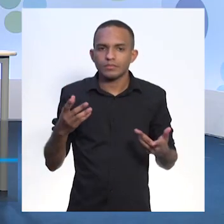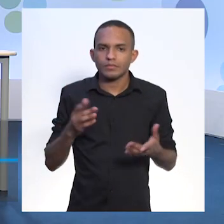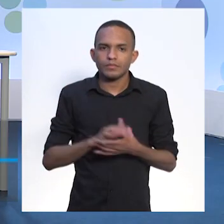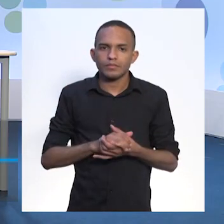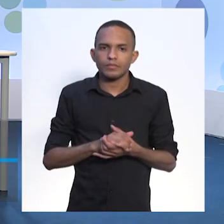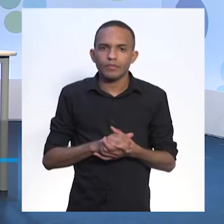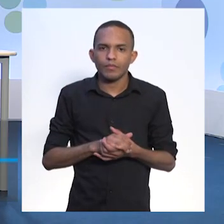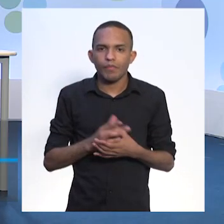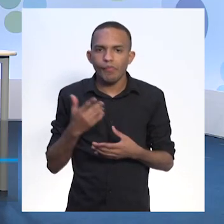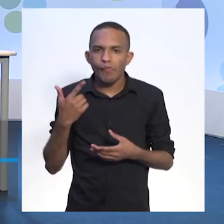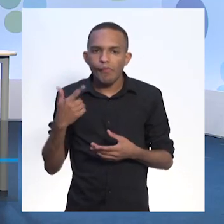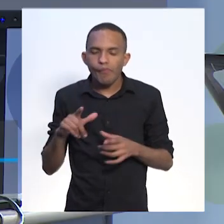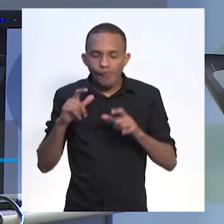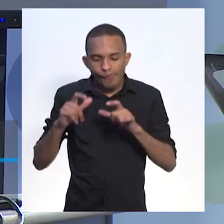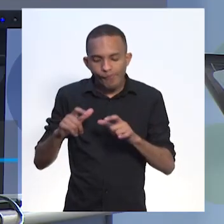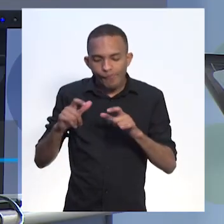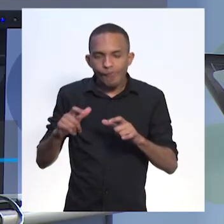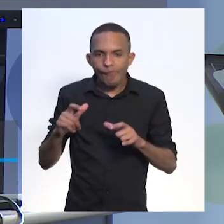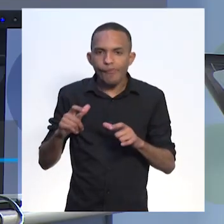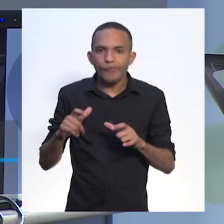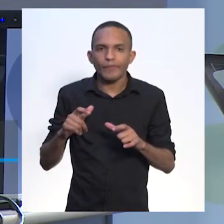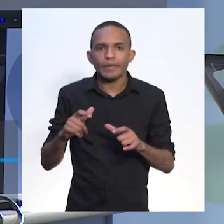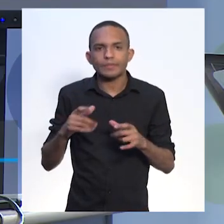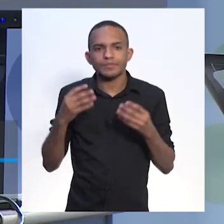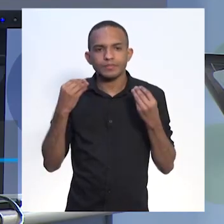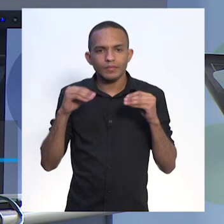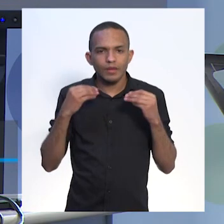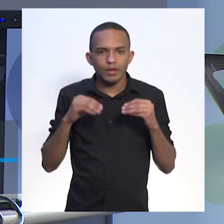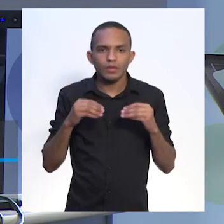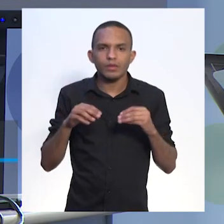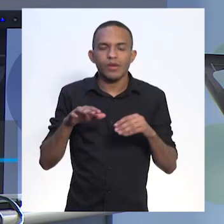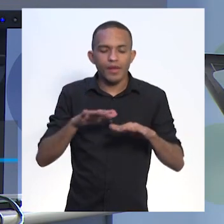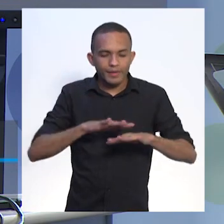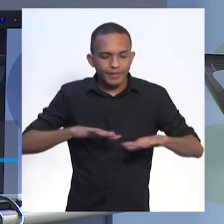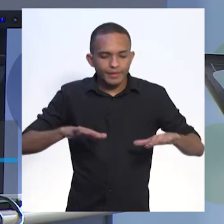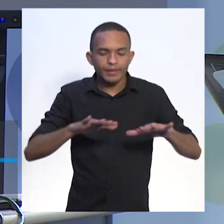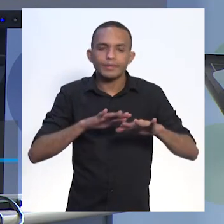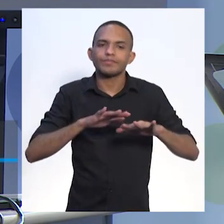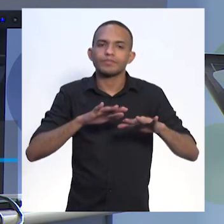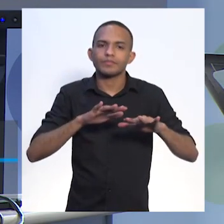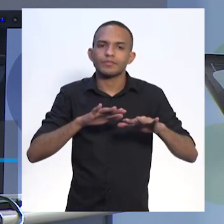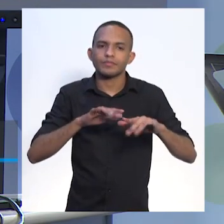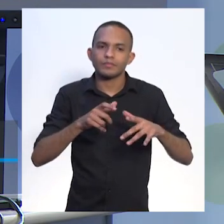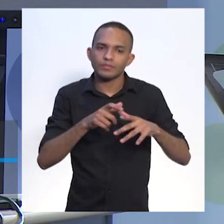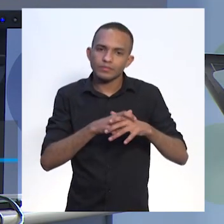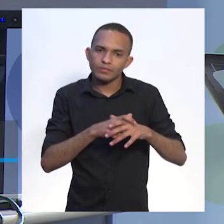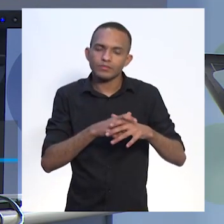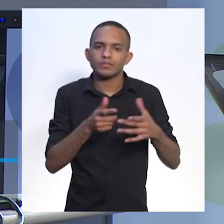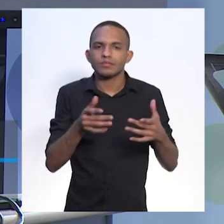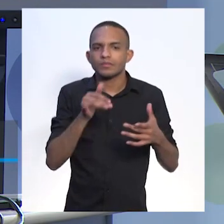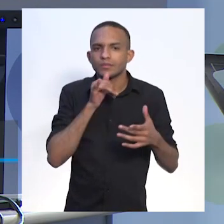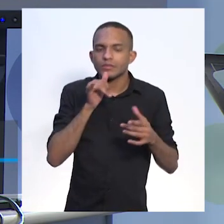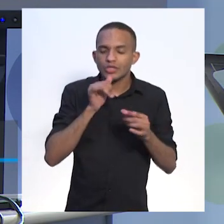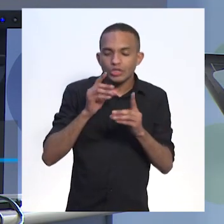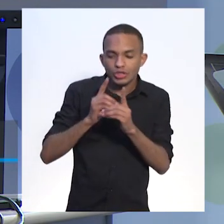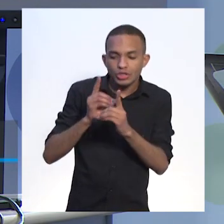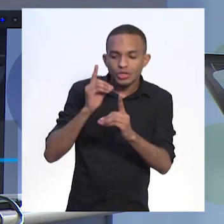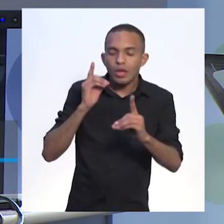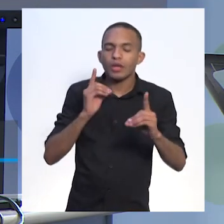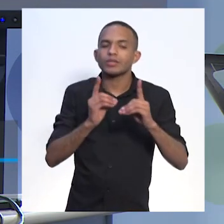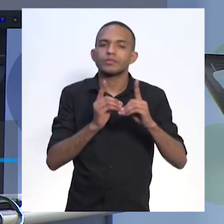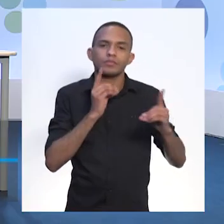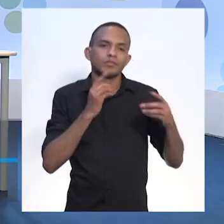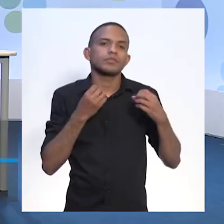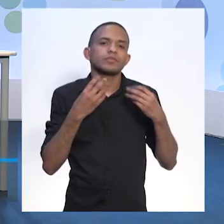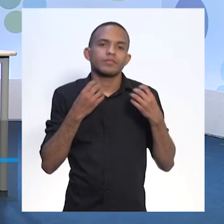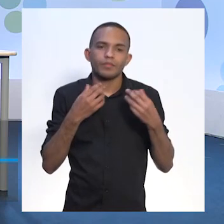Qual é a segunda? Onde? Onde? Né? Eles estão colocando num vilarejo ou num vilarejo distante, eles estão colocando.